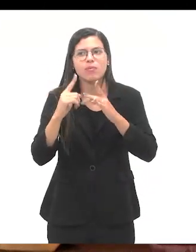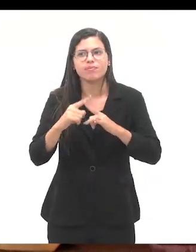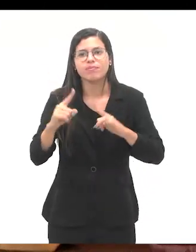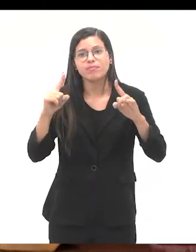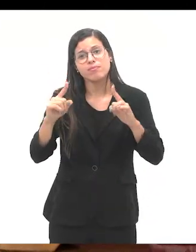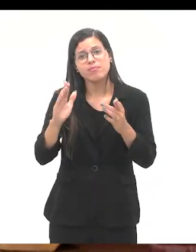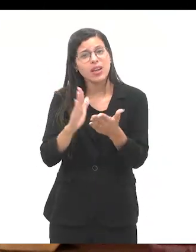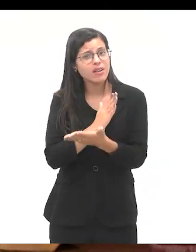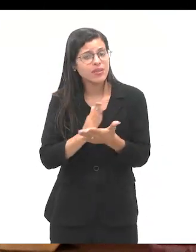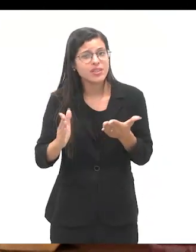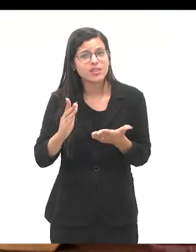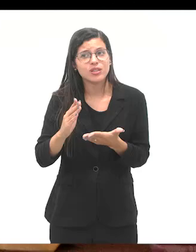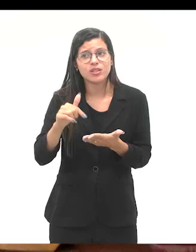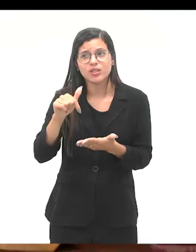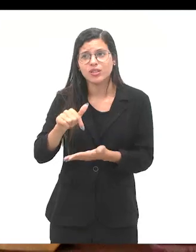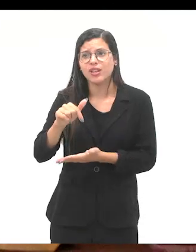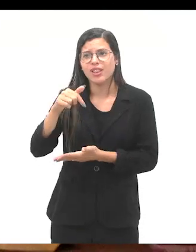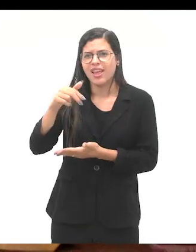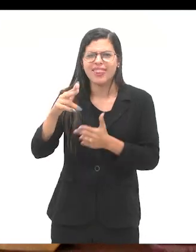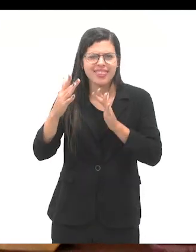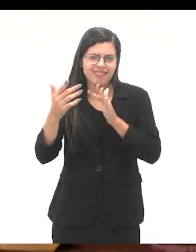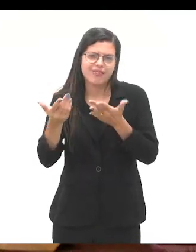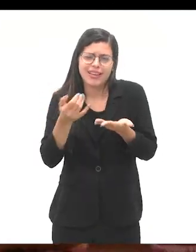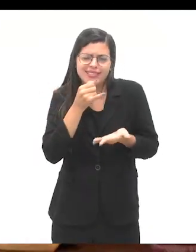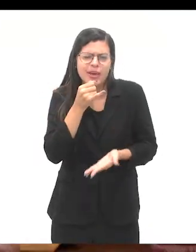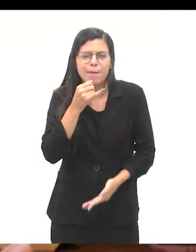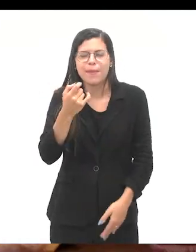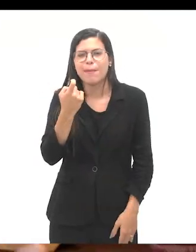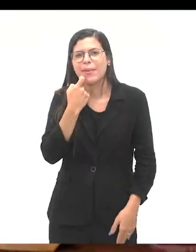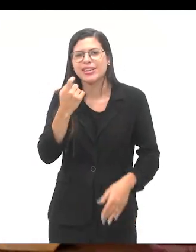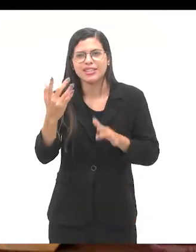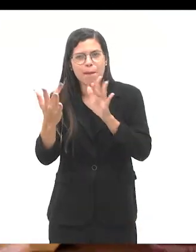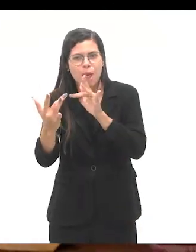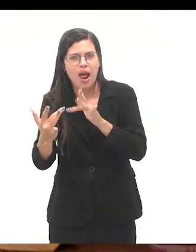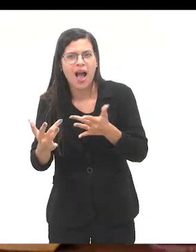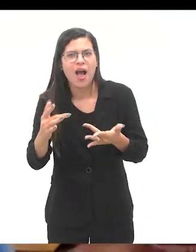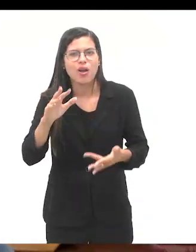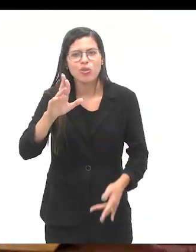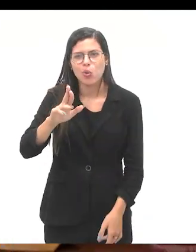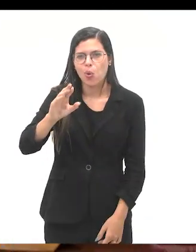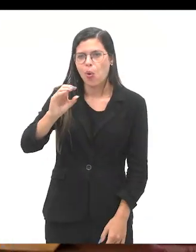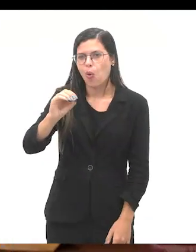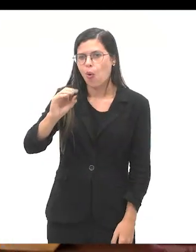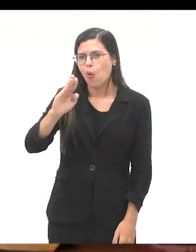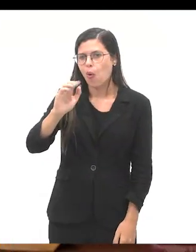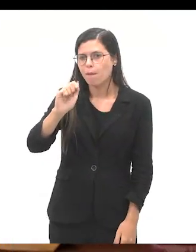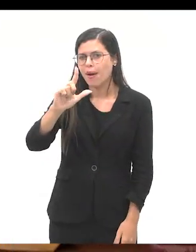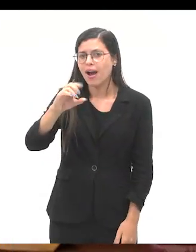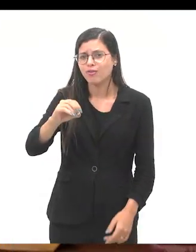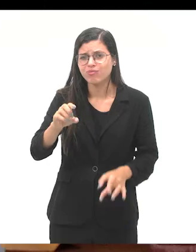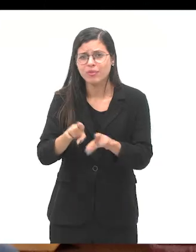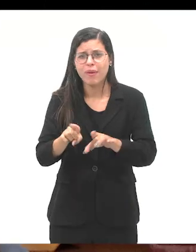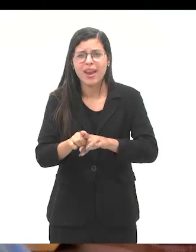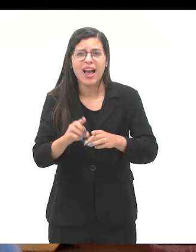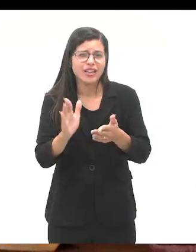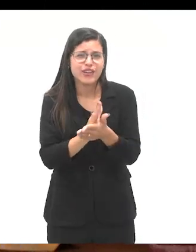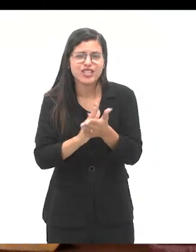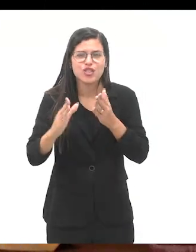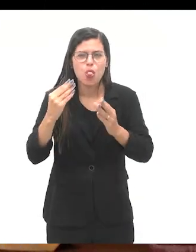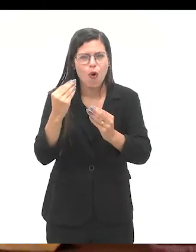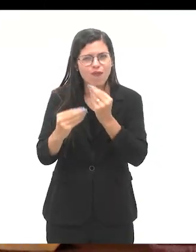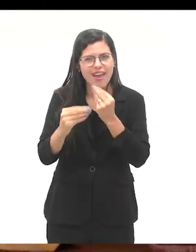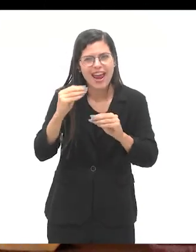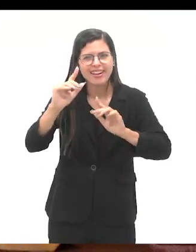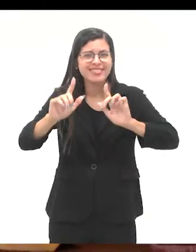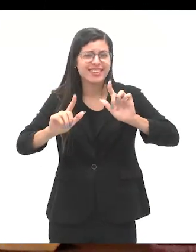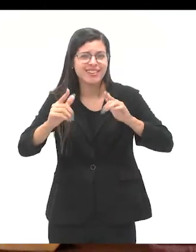vezes é isso, o peixe pega uma fama, inclusive o namorado, roubado, tudo nas novelas de televisão, não é isso? Porque eles pegam fama